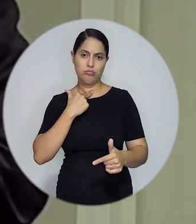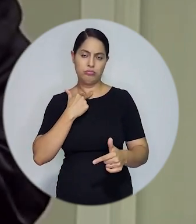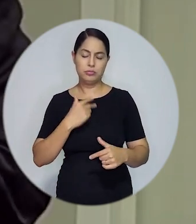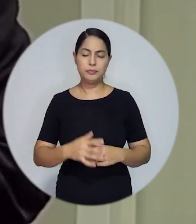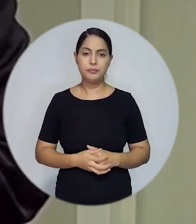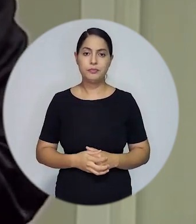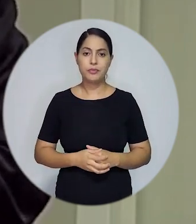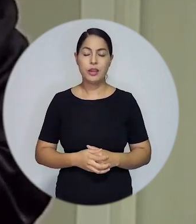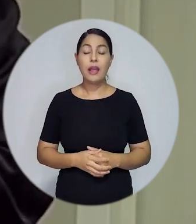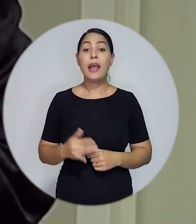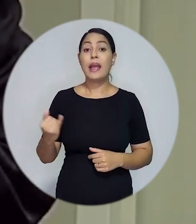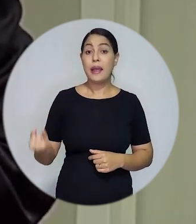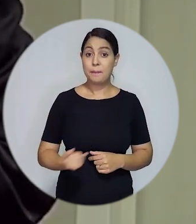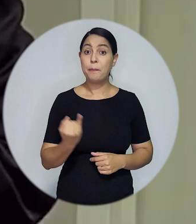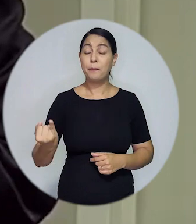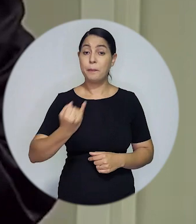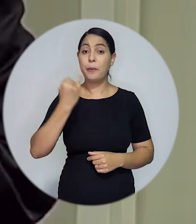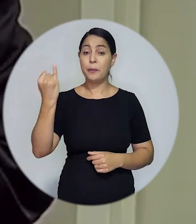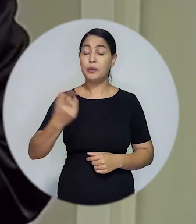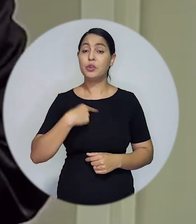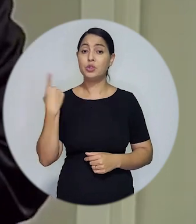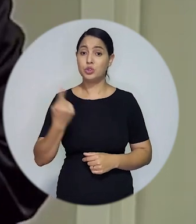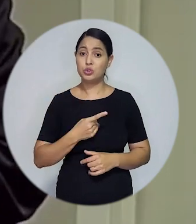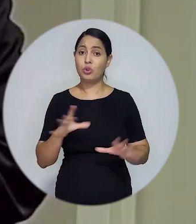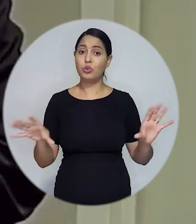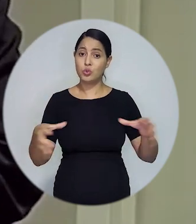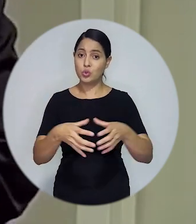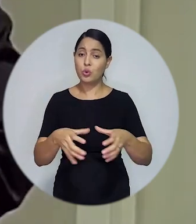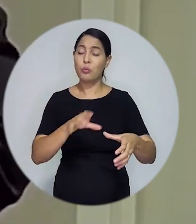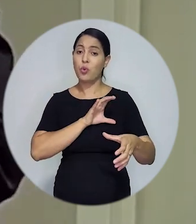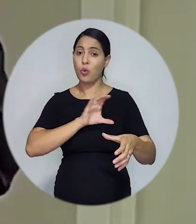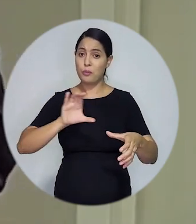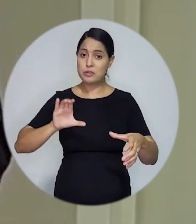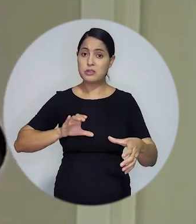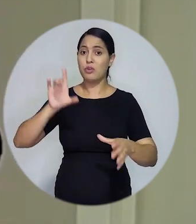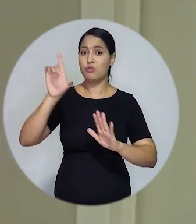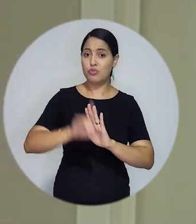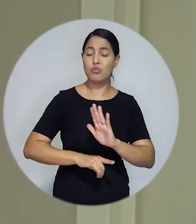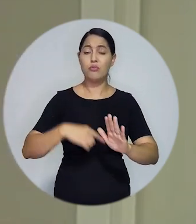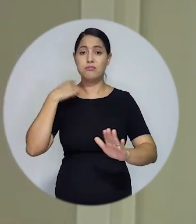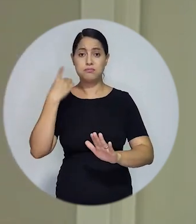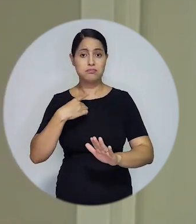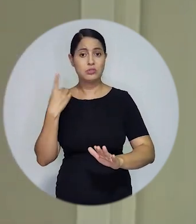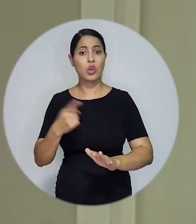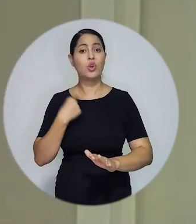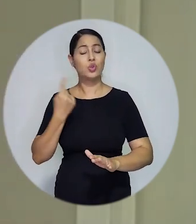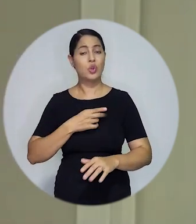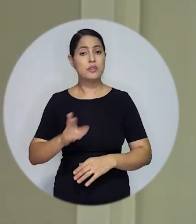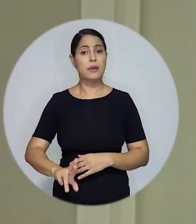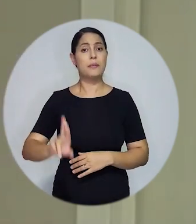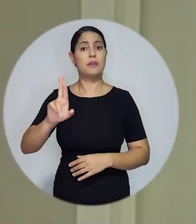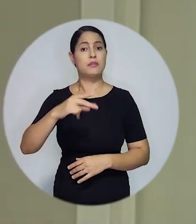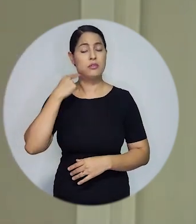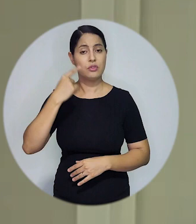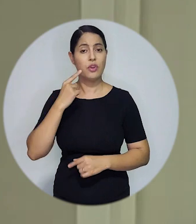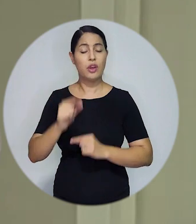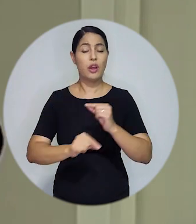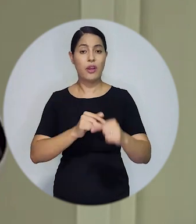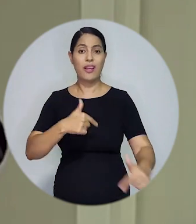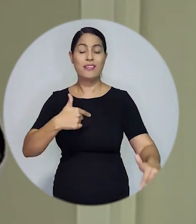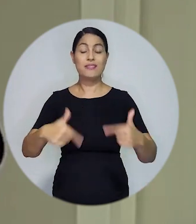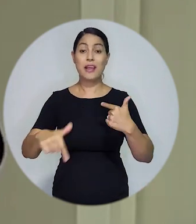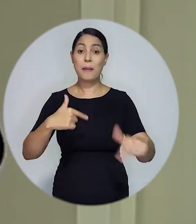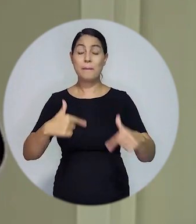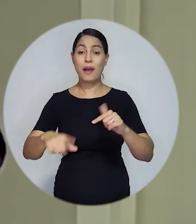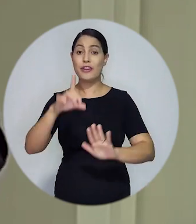Estar dentro de prerrogativas e estar dentro de uma comissão de prerrogativas, representando os advogados na defesa do bem maior que nós temos, que